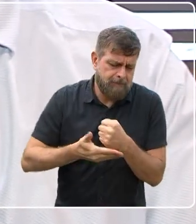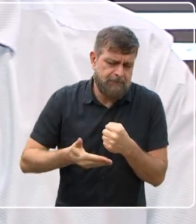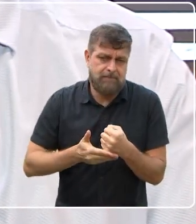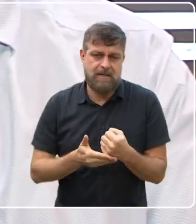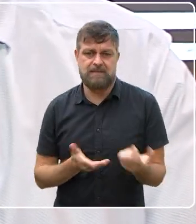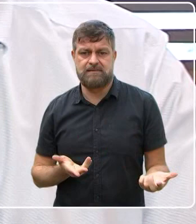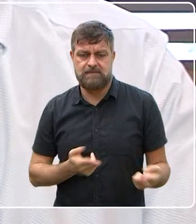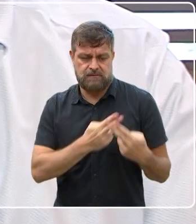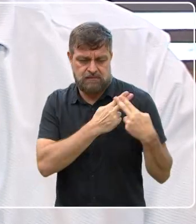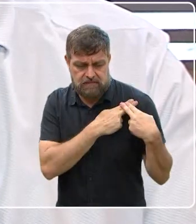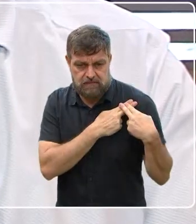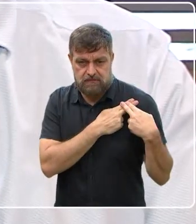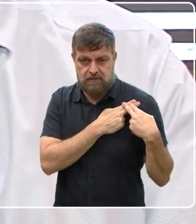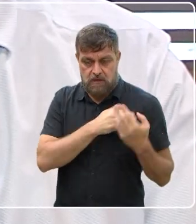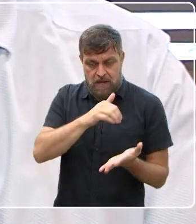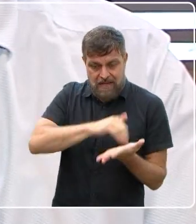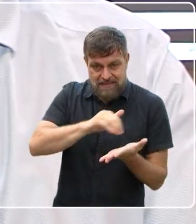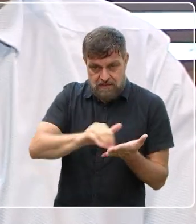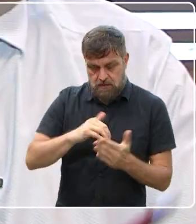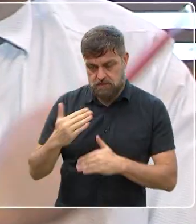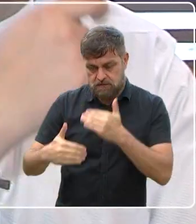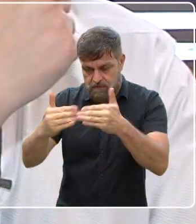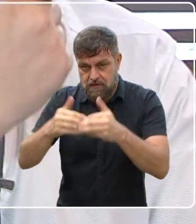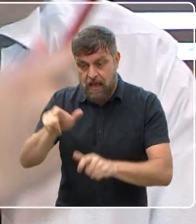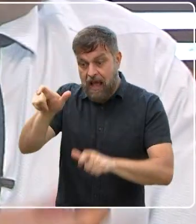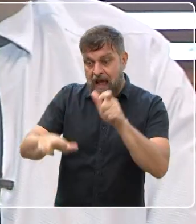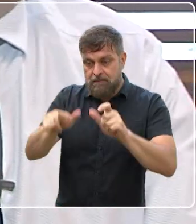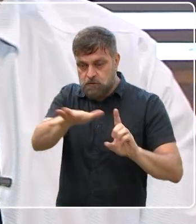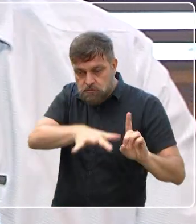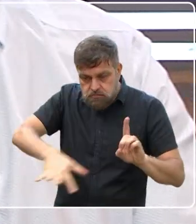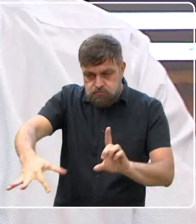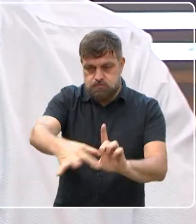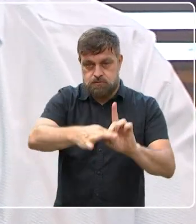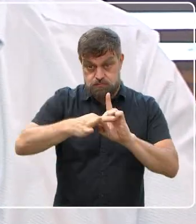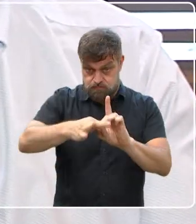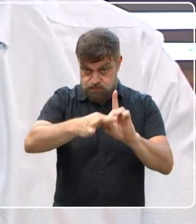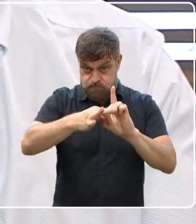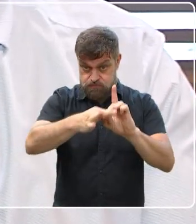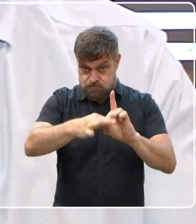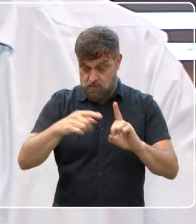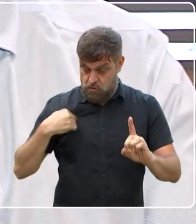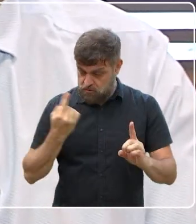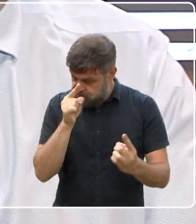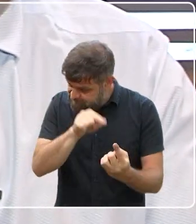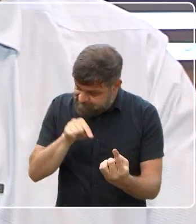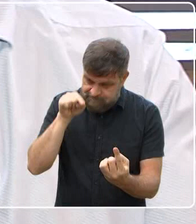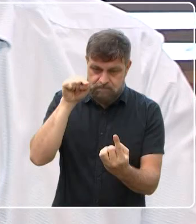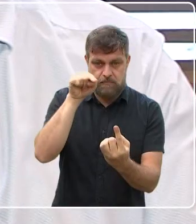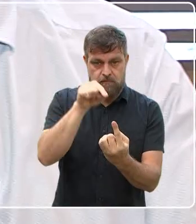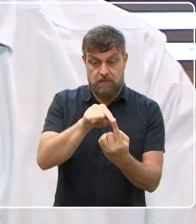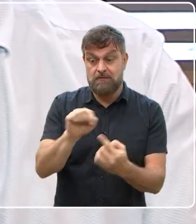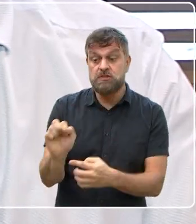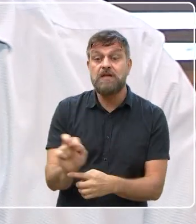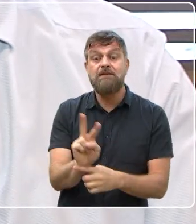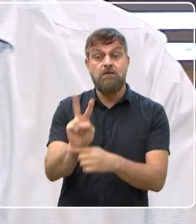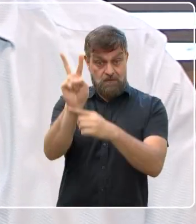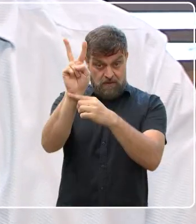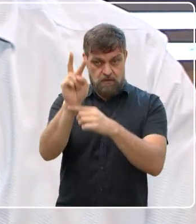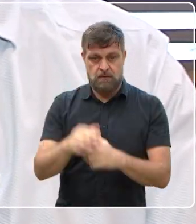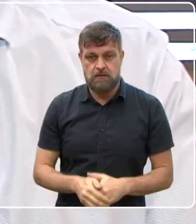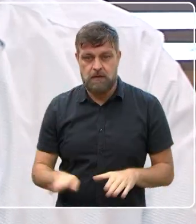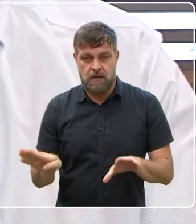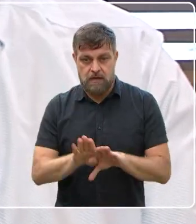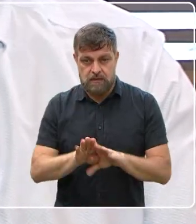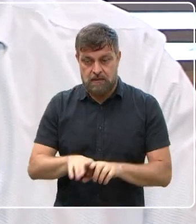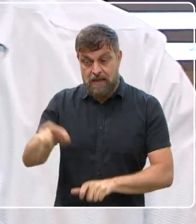basicamente o desenvolvimento do escritório, o engajamento das pessoas dentro daquilo que a gente imagina como visão, missão, valores,